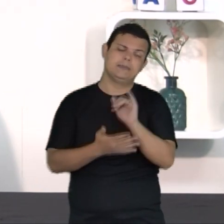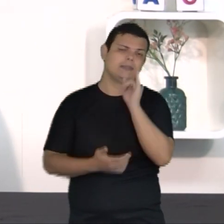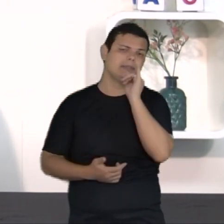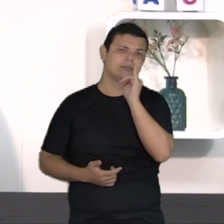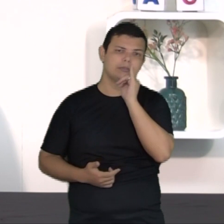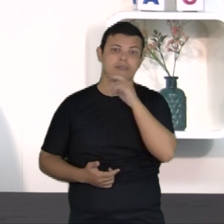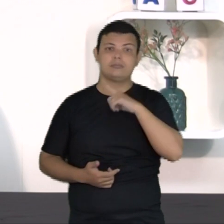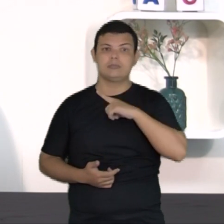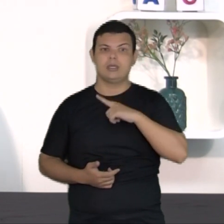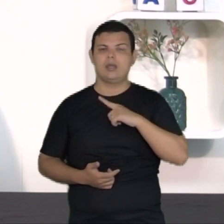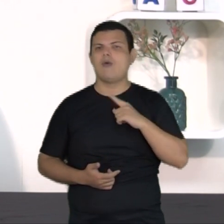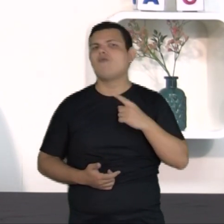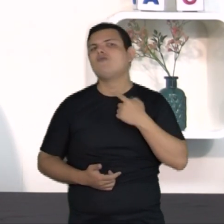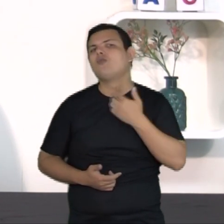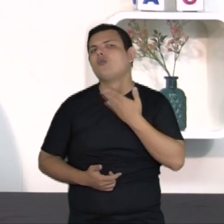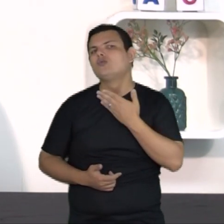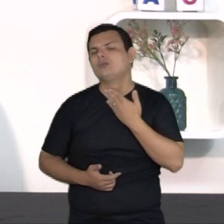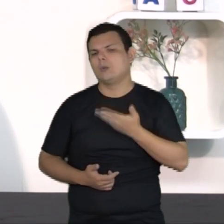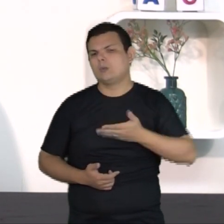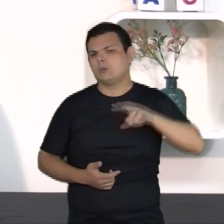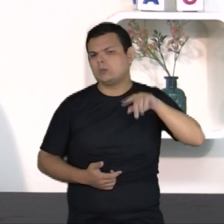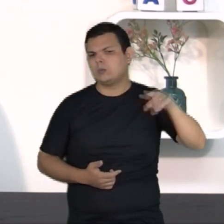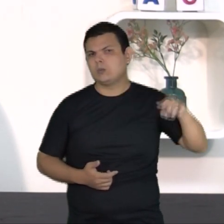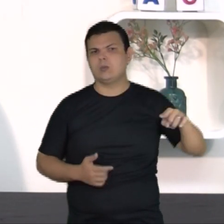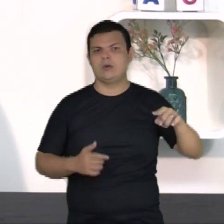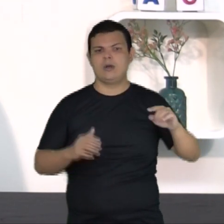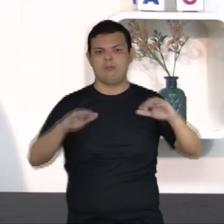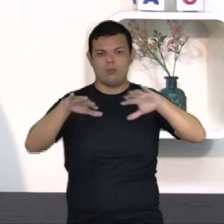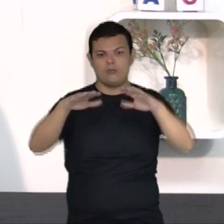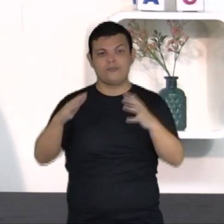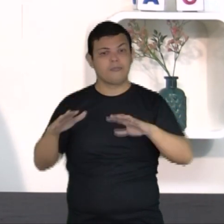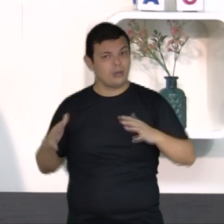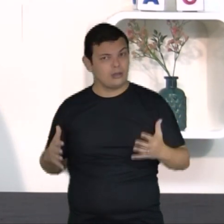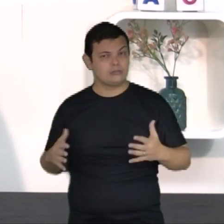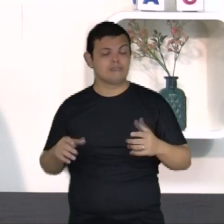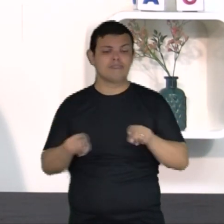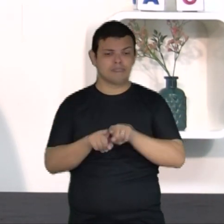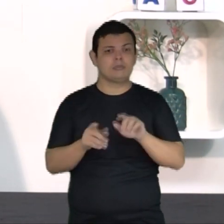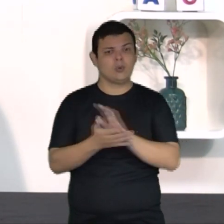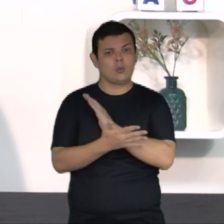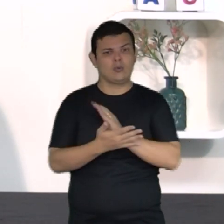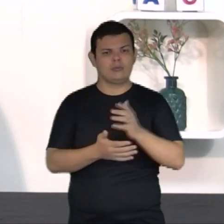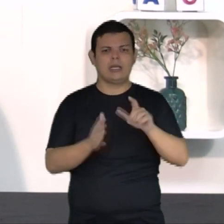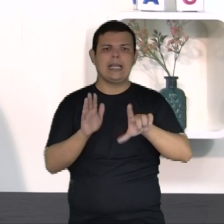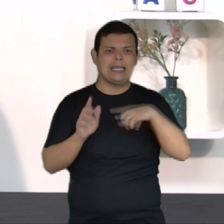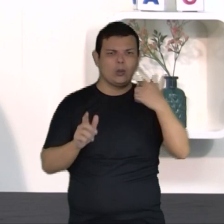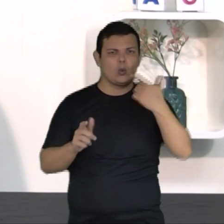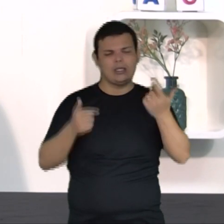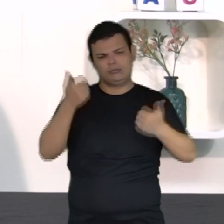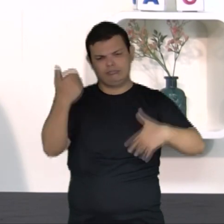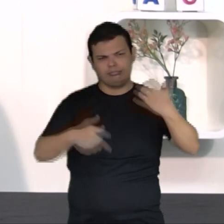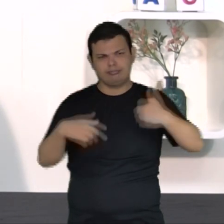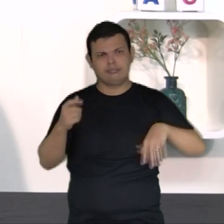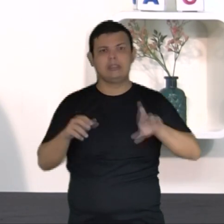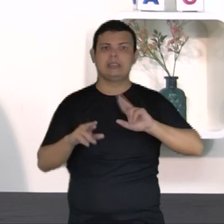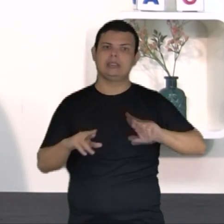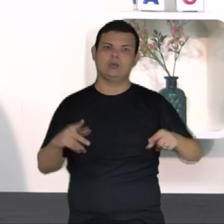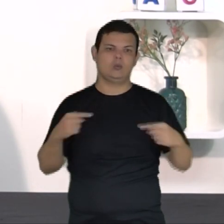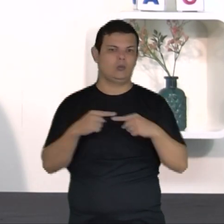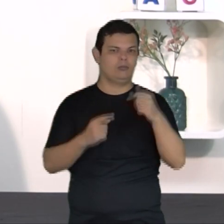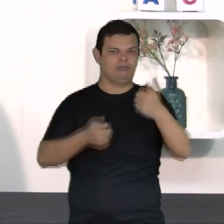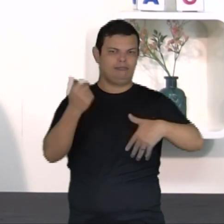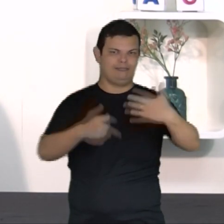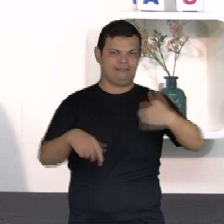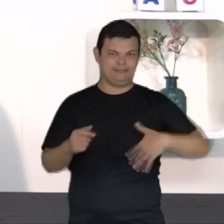recursos como a sonoridade, os movimentos e até a linguagem não verbal, ou seja, um poema sem